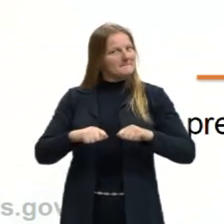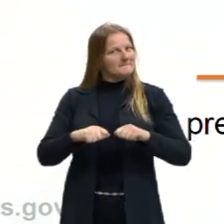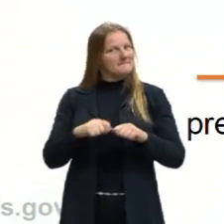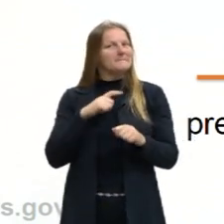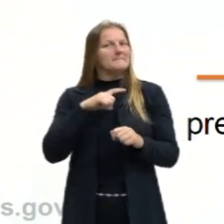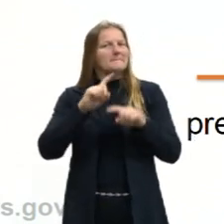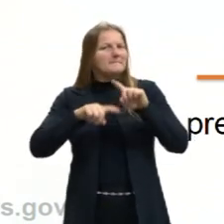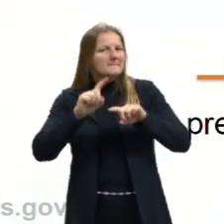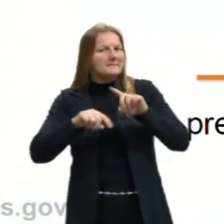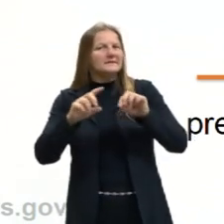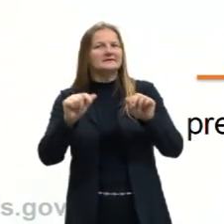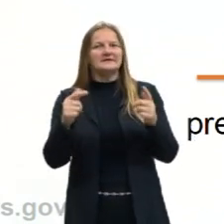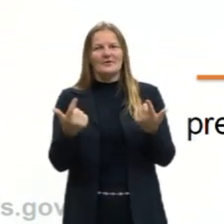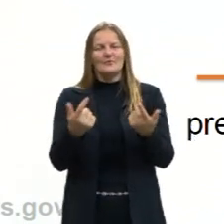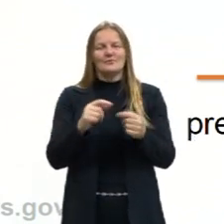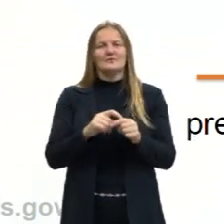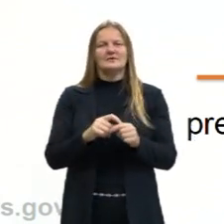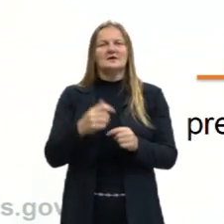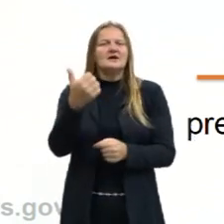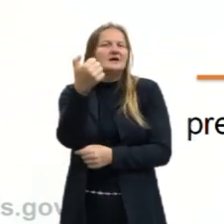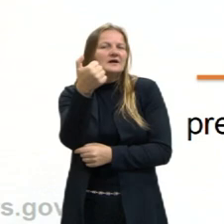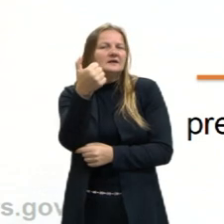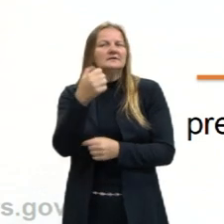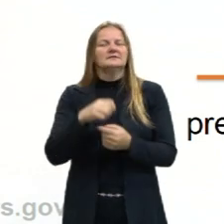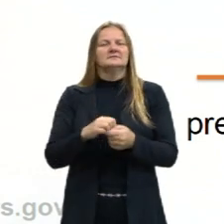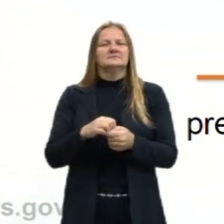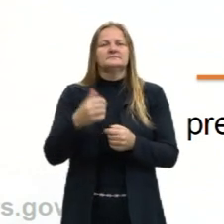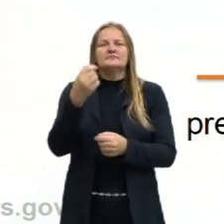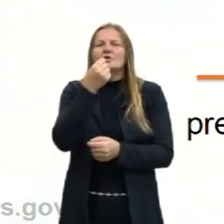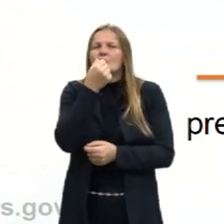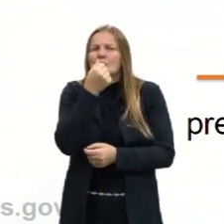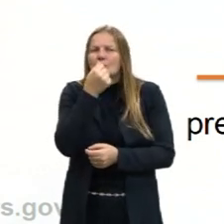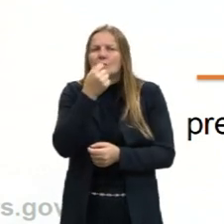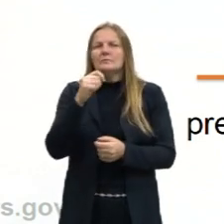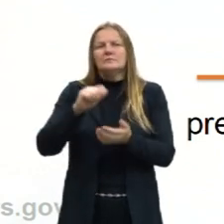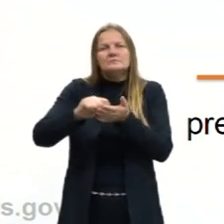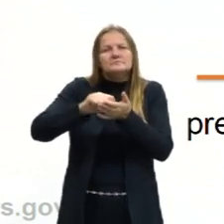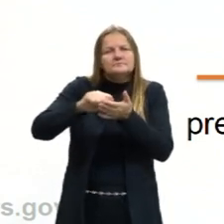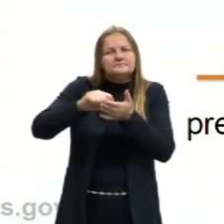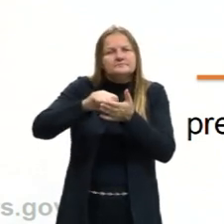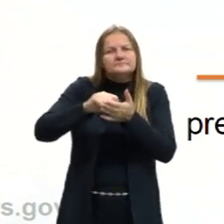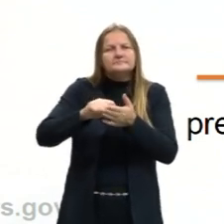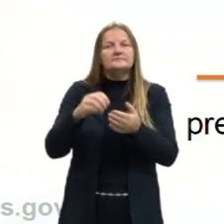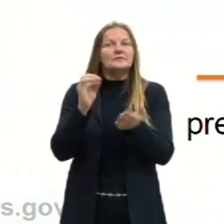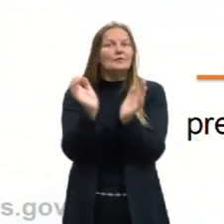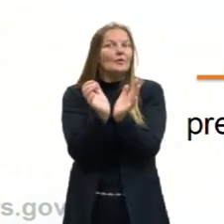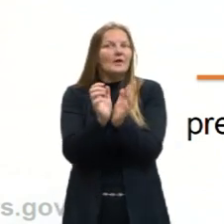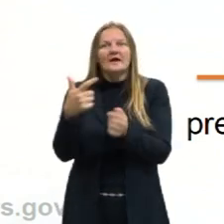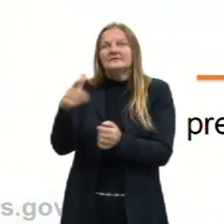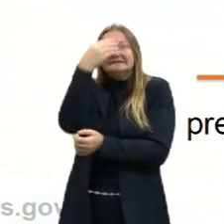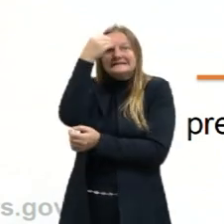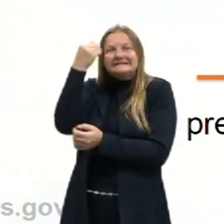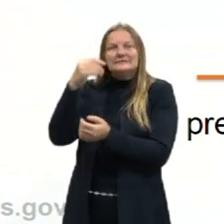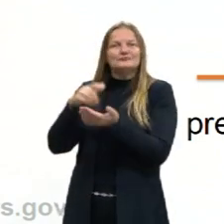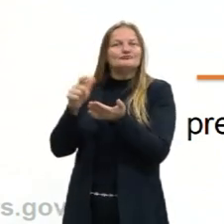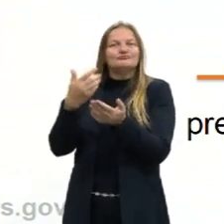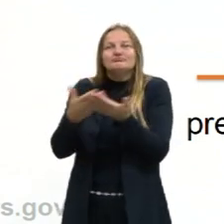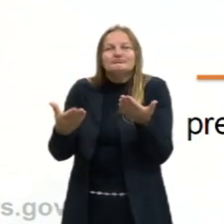compartilhar material através de uma caneta um lápis uma borracha que nosso colega está em Oi esqueceu